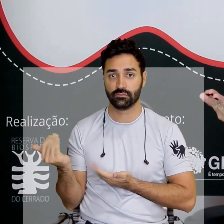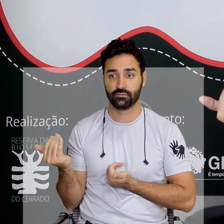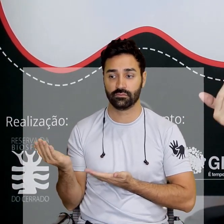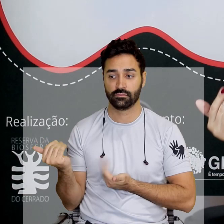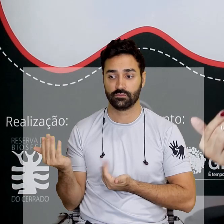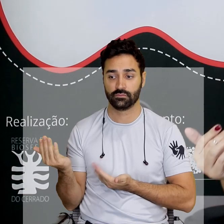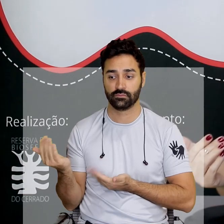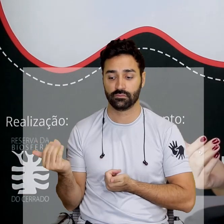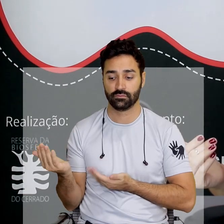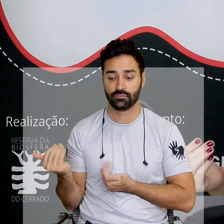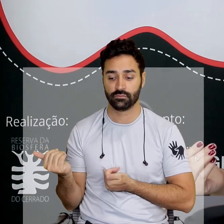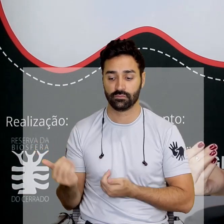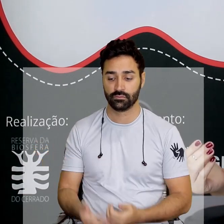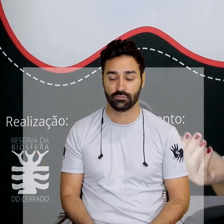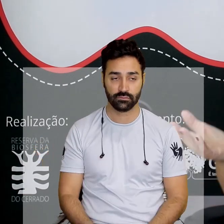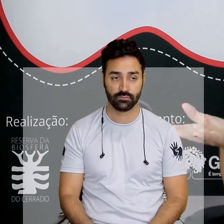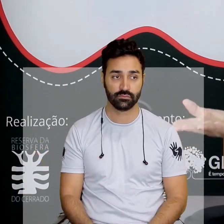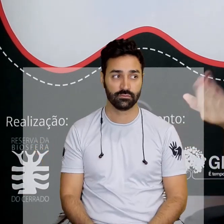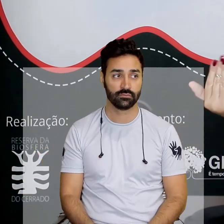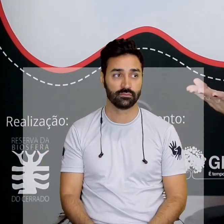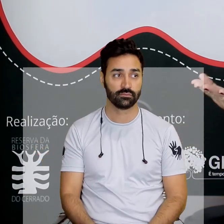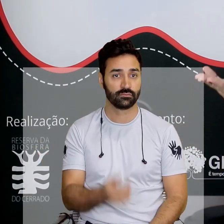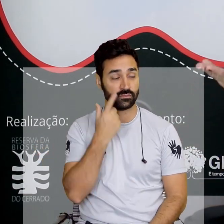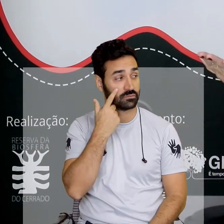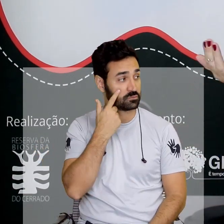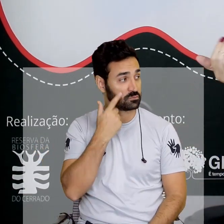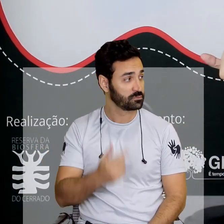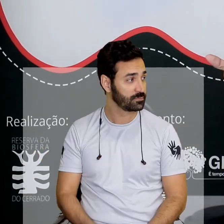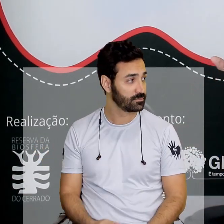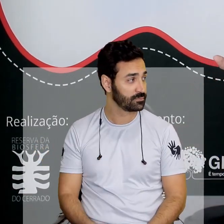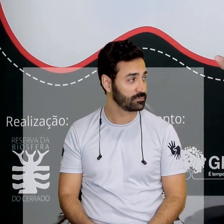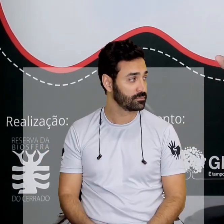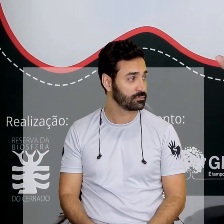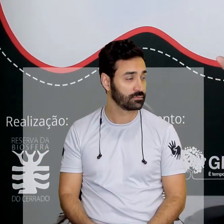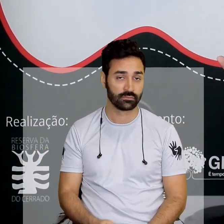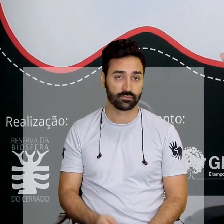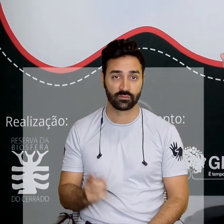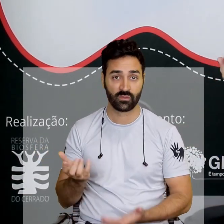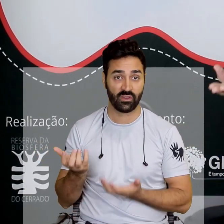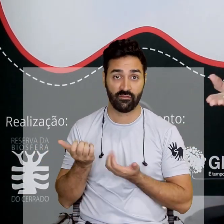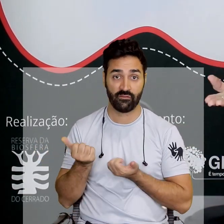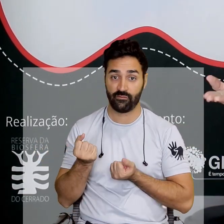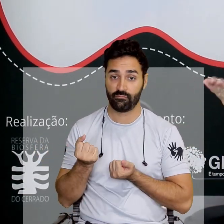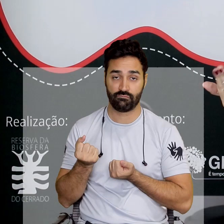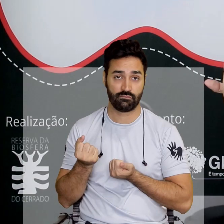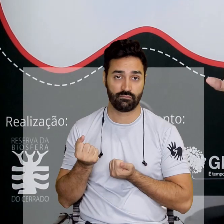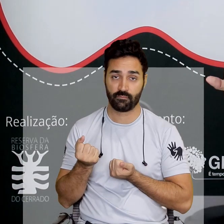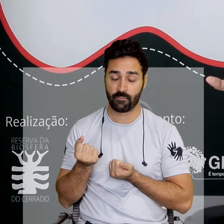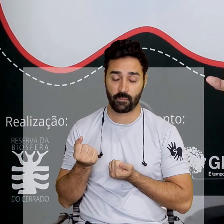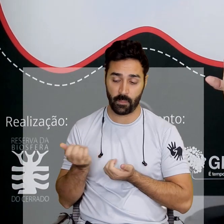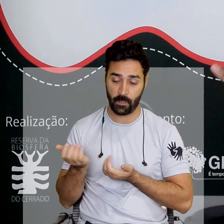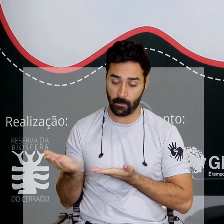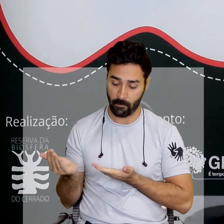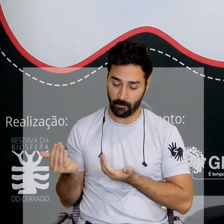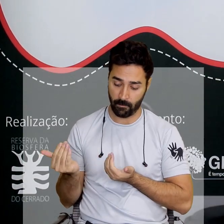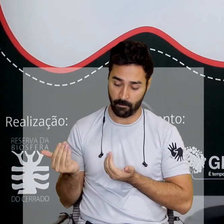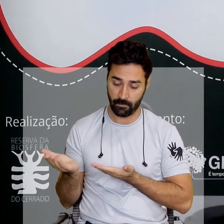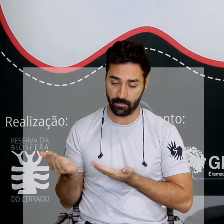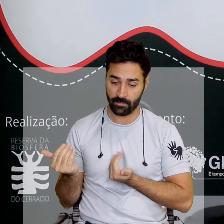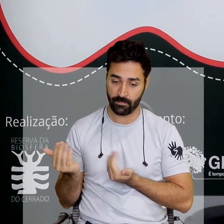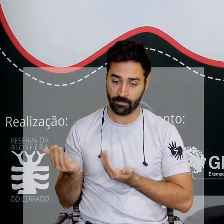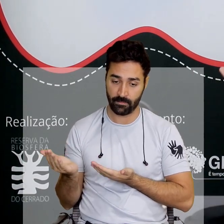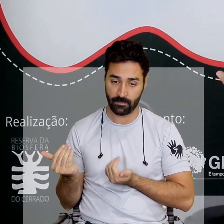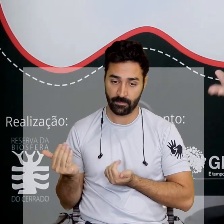adolescente. Deixa eu ver, todo mundo fazendo. Eu não fecho a mão. Ó, ele levanta um